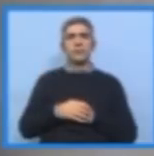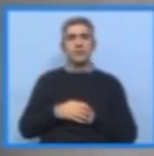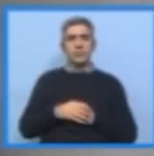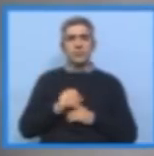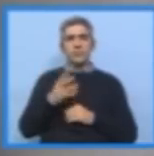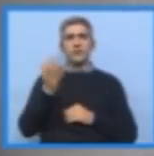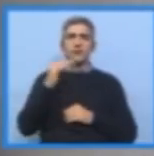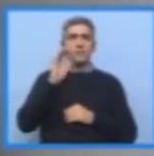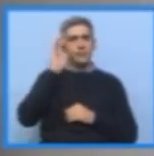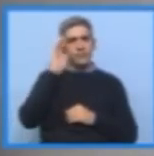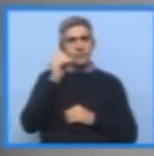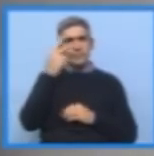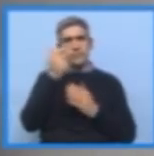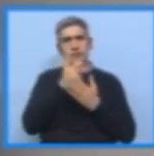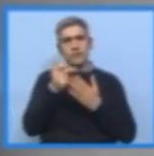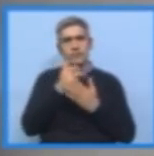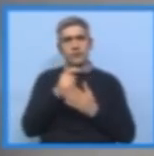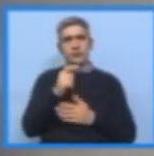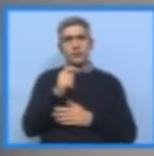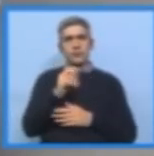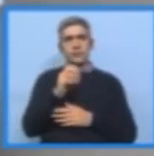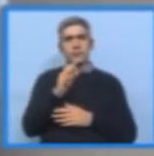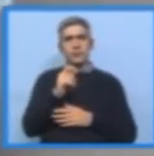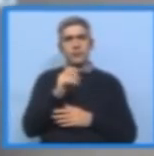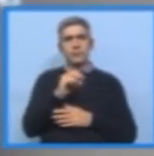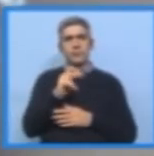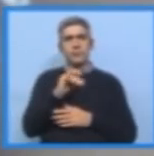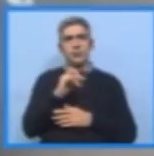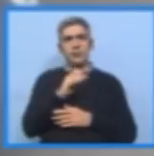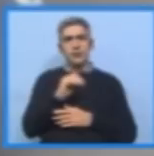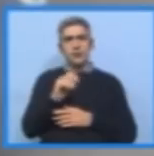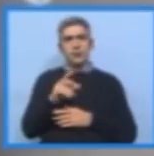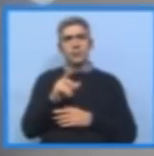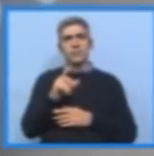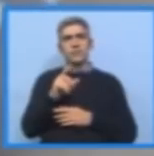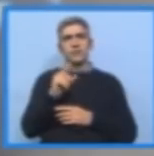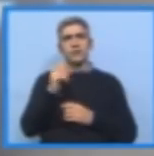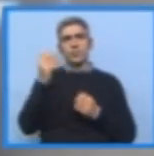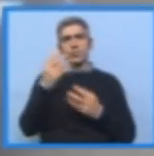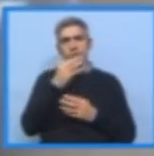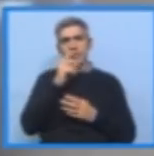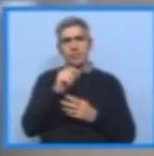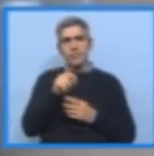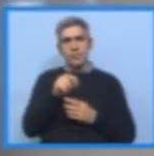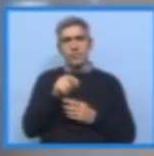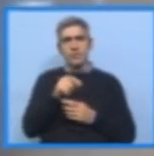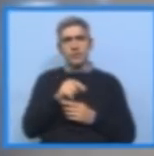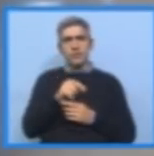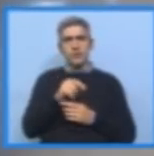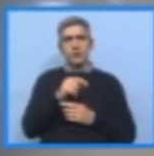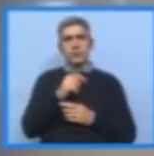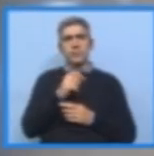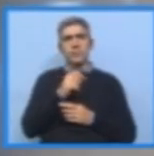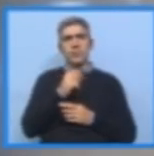Exato. Vamos espreitar a primeira leitura, que é de Isaías, Frei José Nunes. Também ela nos fala com grande intensidade dessa luz, não é? Que ilumina